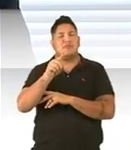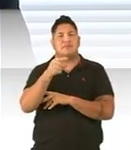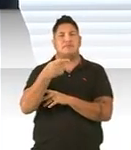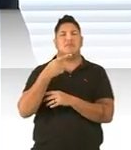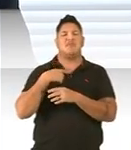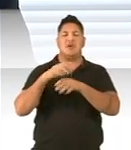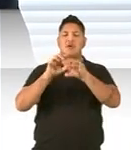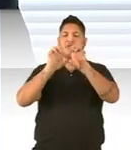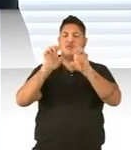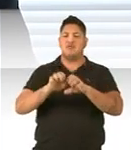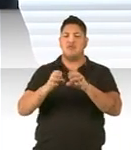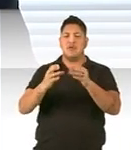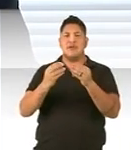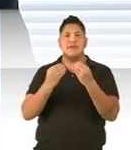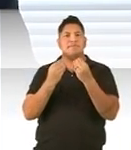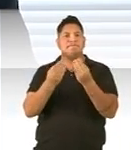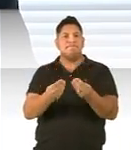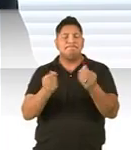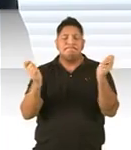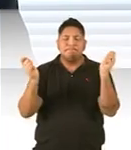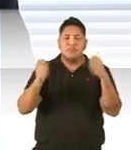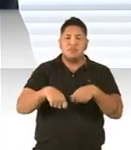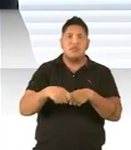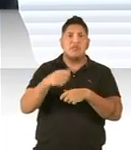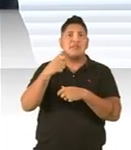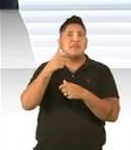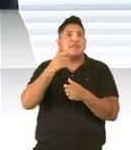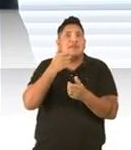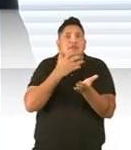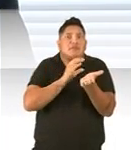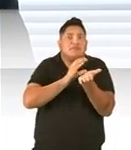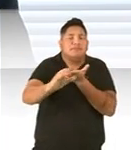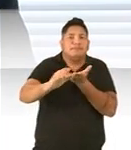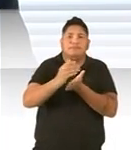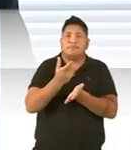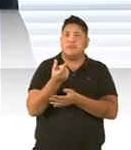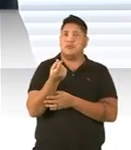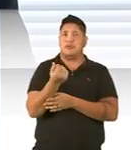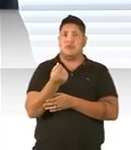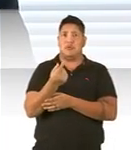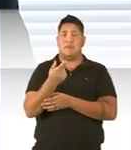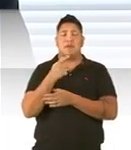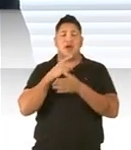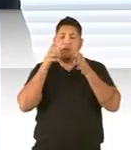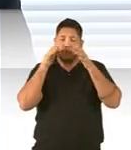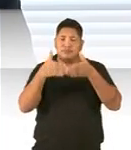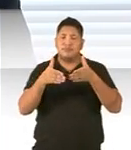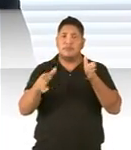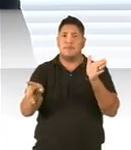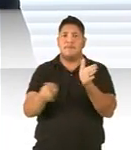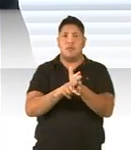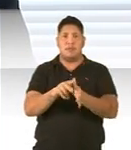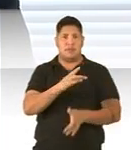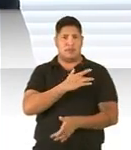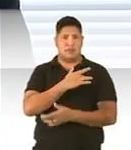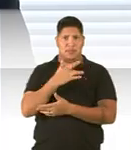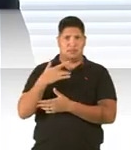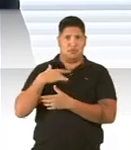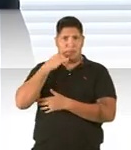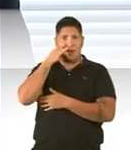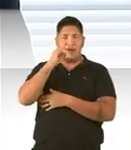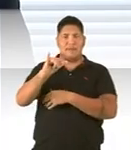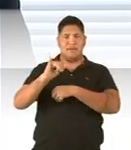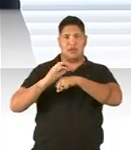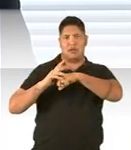uma estrutura que possibilitou 322 milhões de reais destinados para aplicação em ações de saúde, em ações